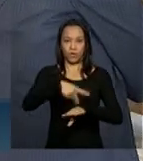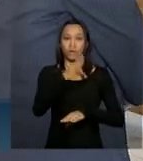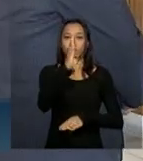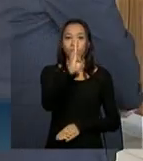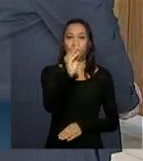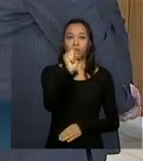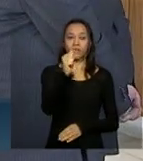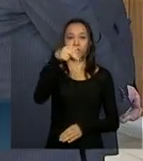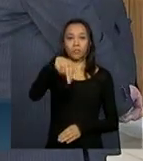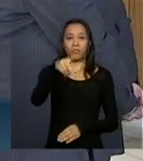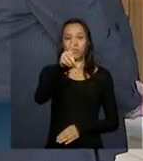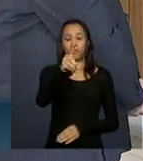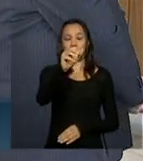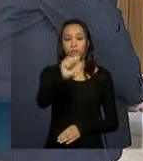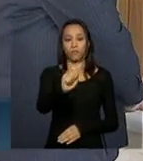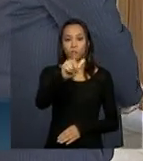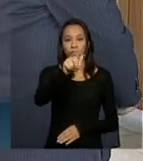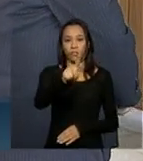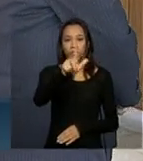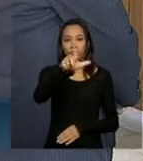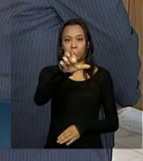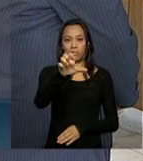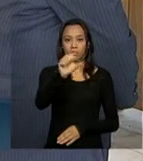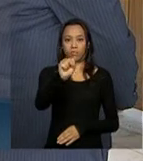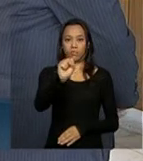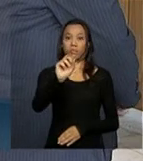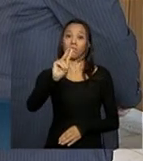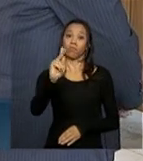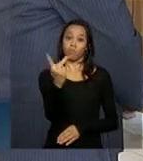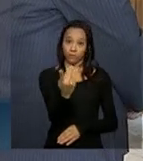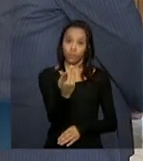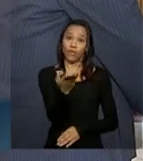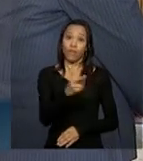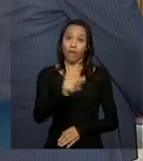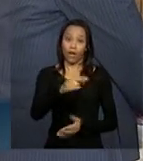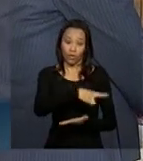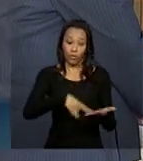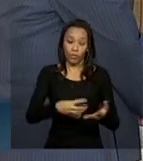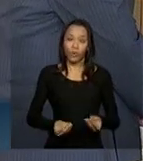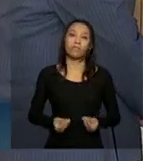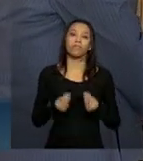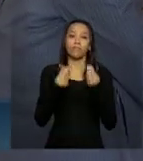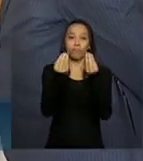Ele se apresenta à presidenta Dilma Rousseff e vai entregar a sua credencial.